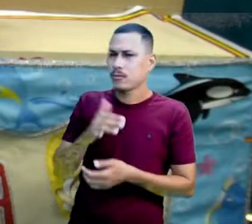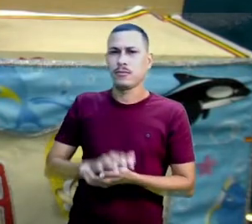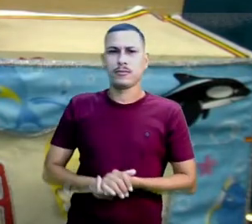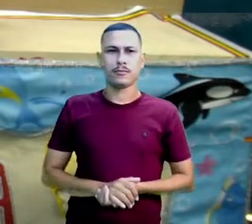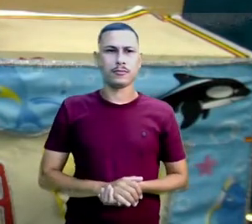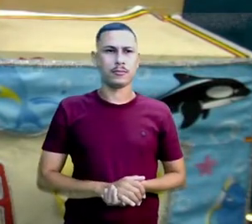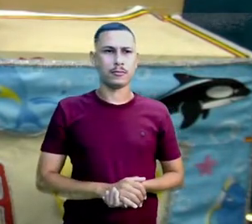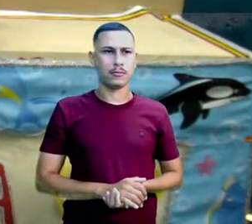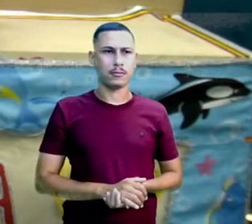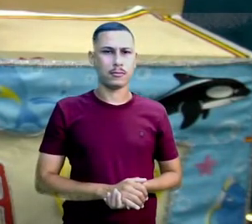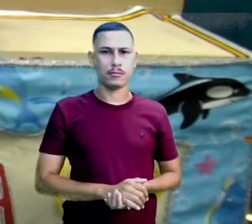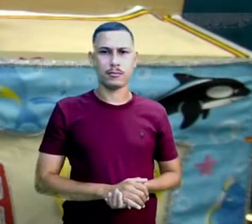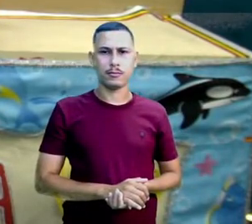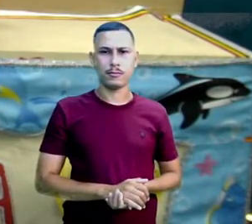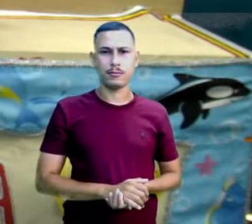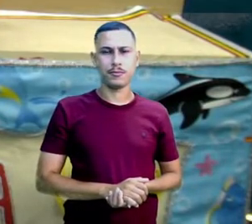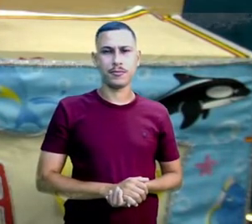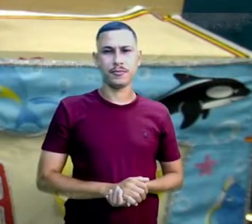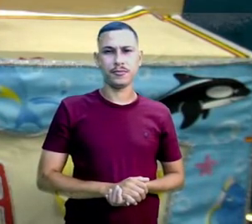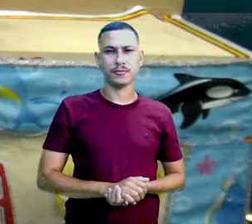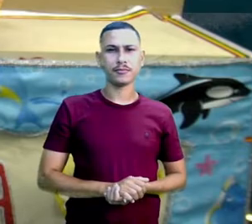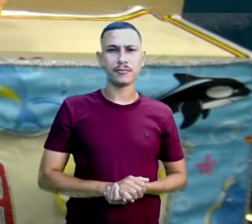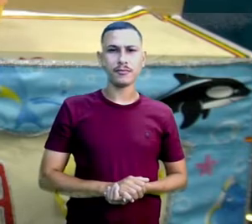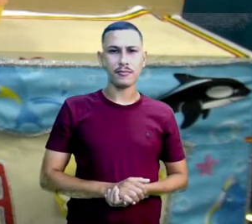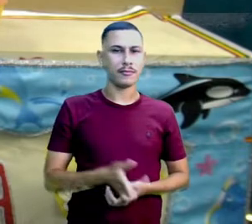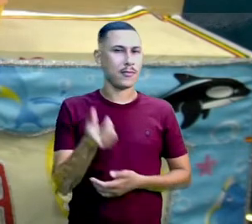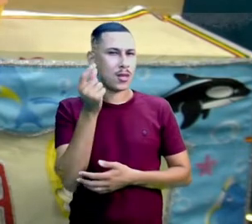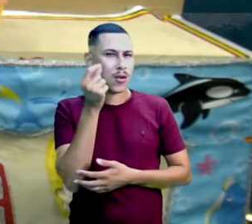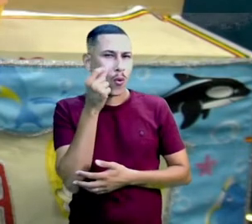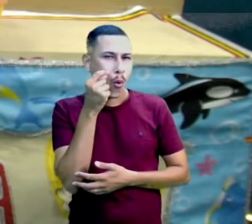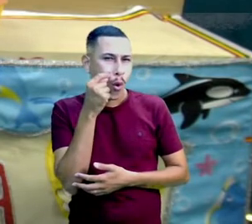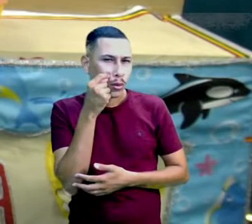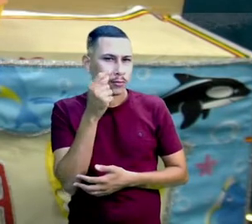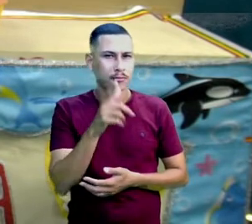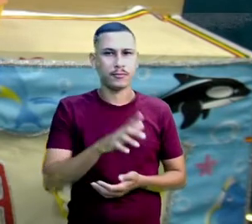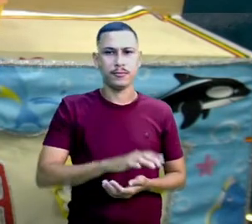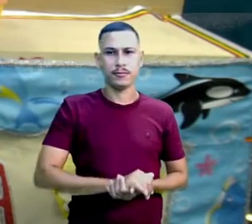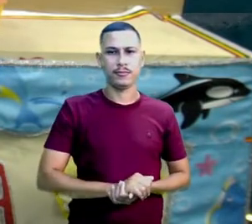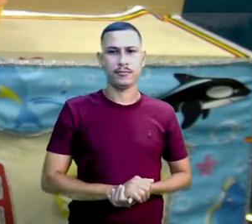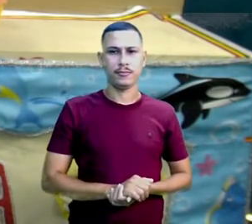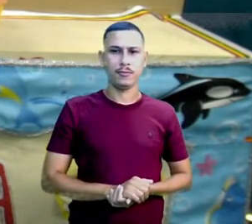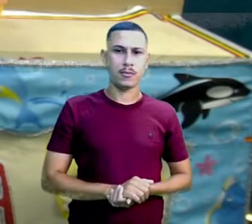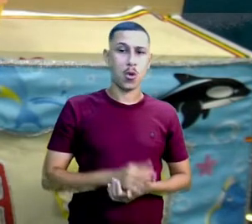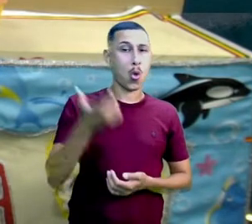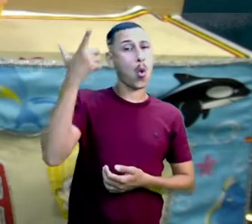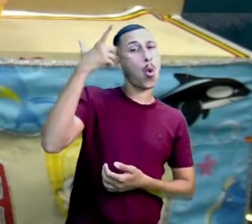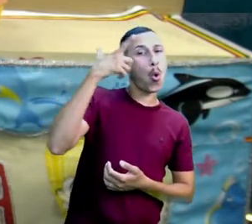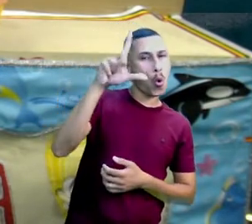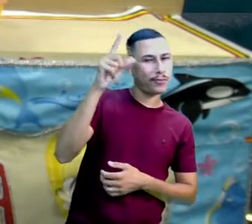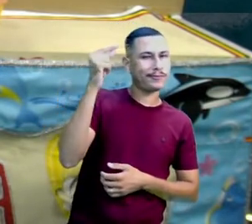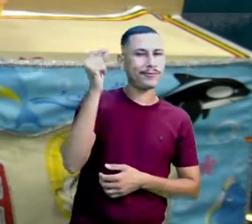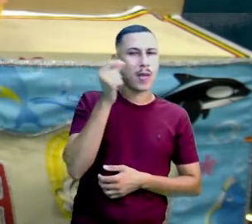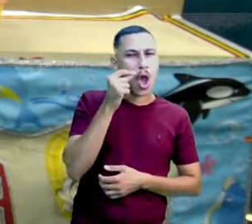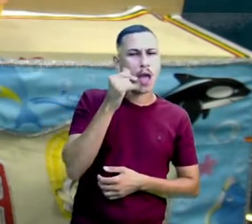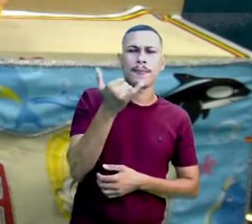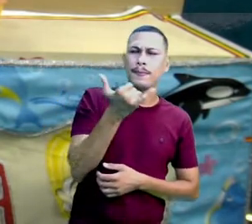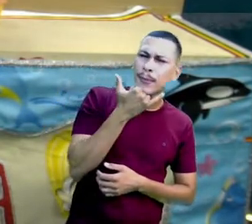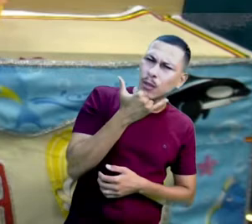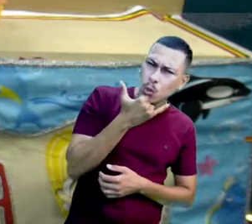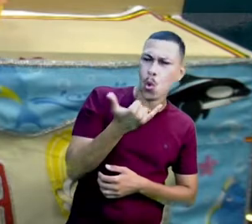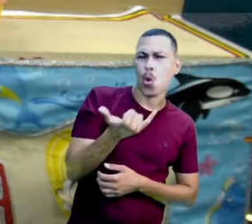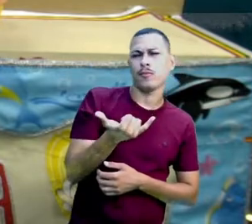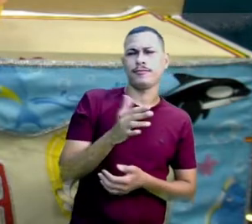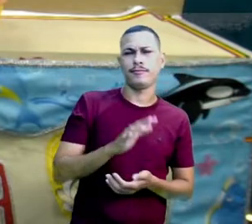mas é. Ele não foi amigo. Ó, o rato. Os outros ratos perdoaram esse